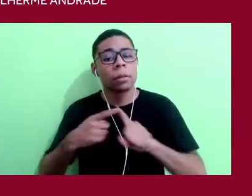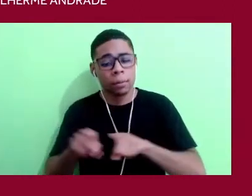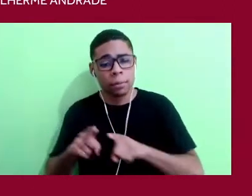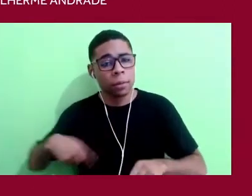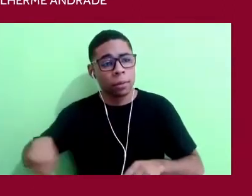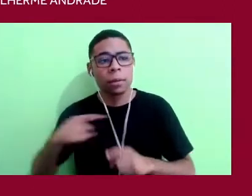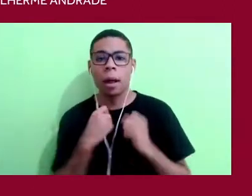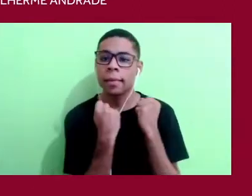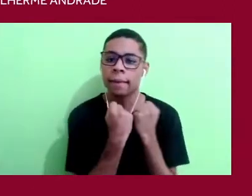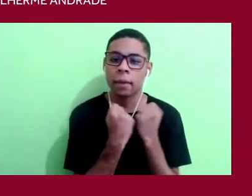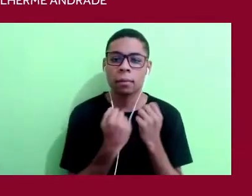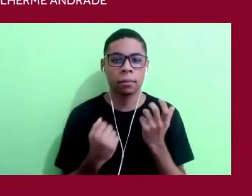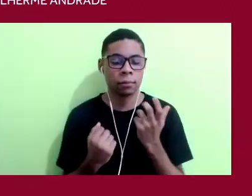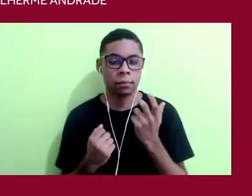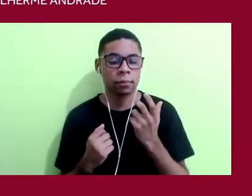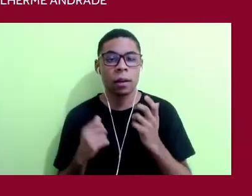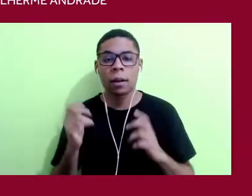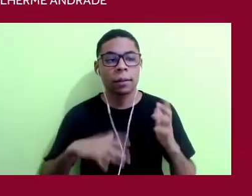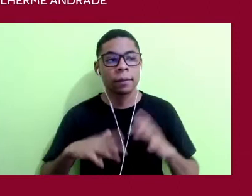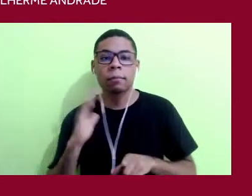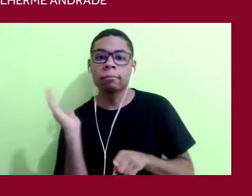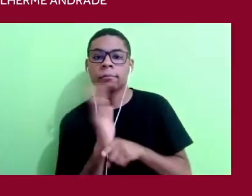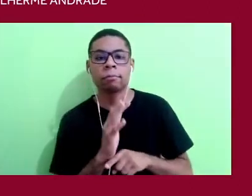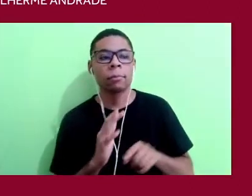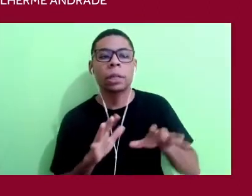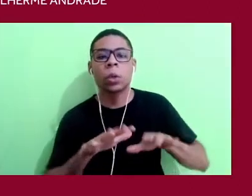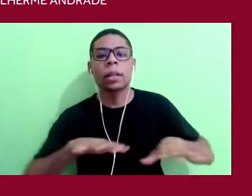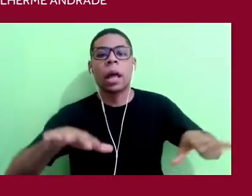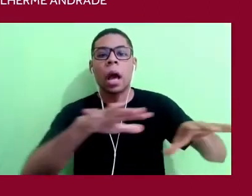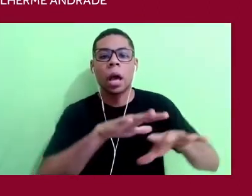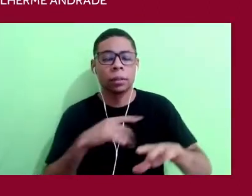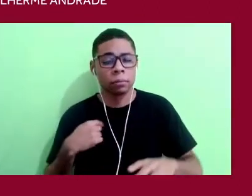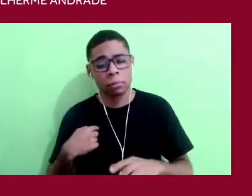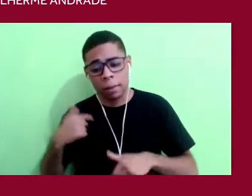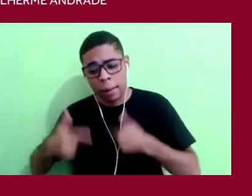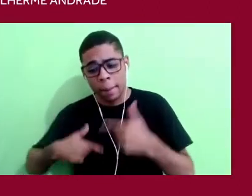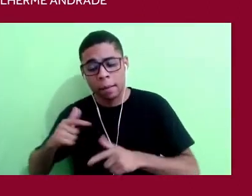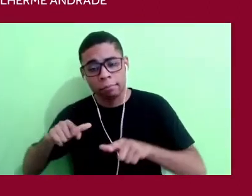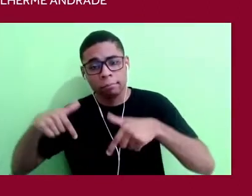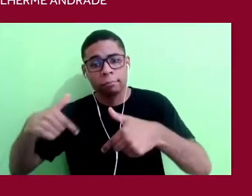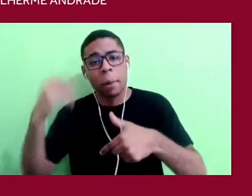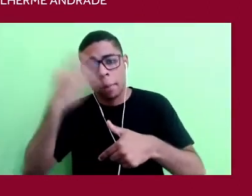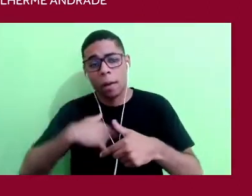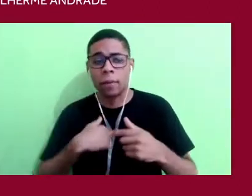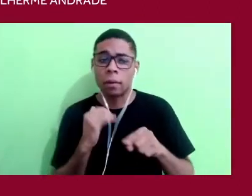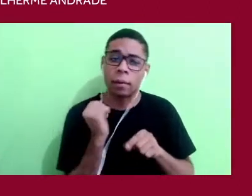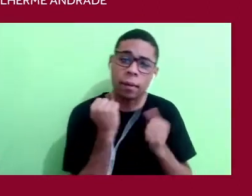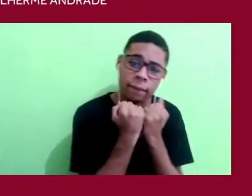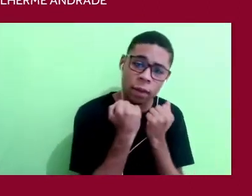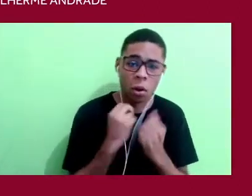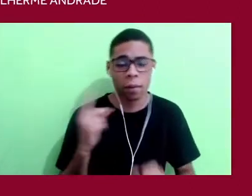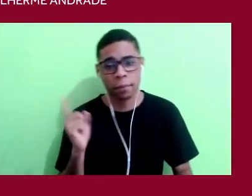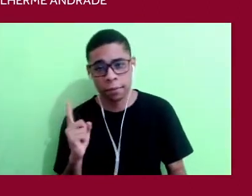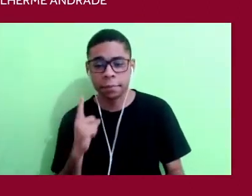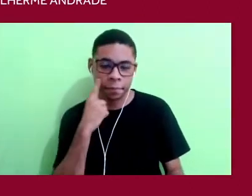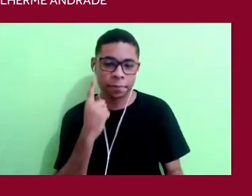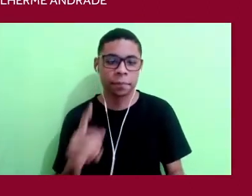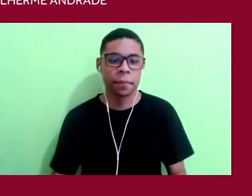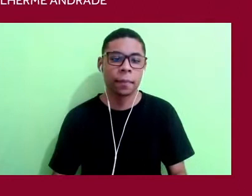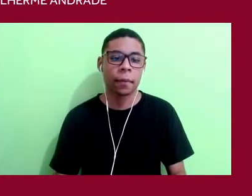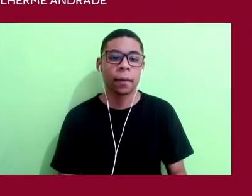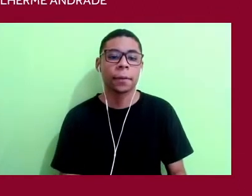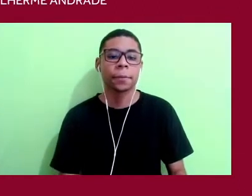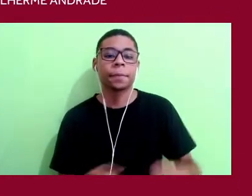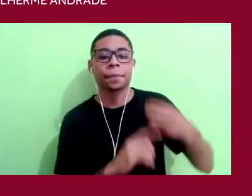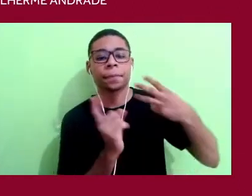posicionar, se reposicionar dentro da sociedade a partir do trabalho que a gente faz ali, tá? Fortalecimento dos laços com